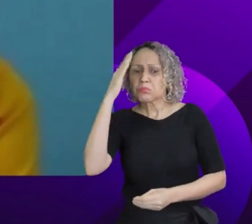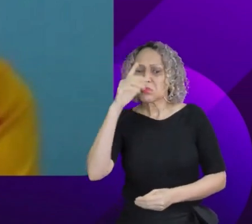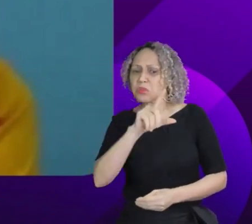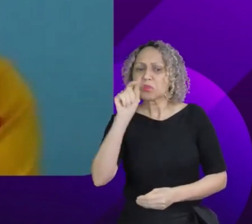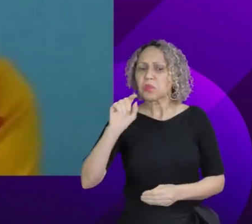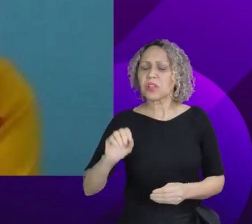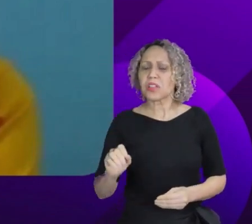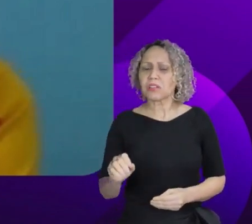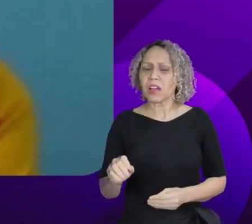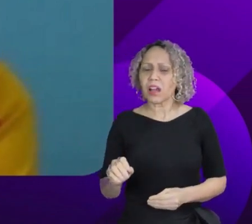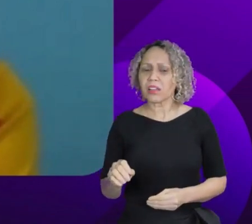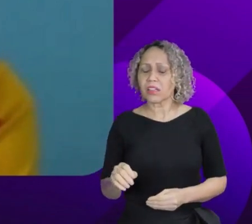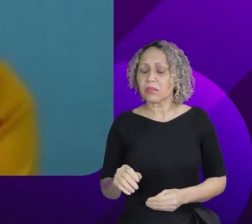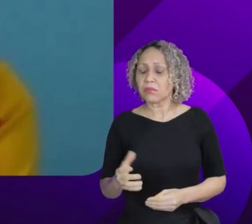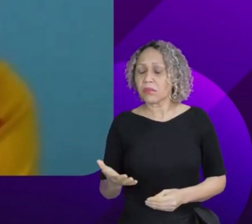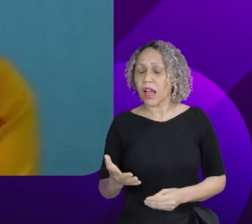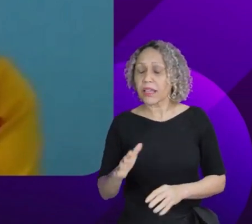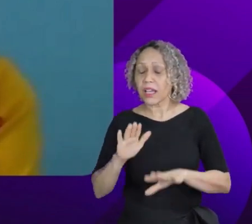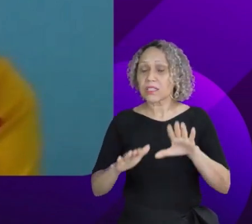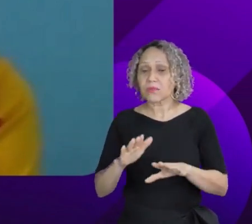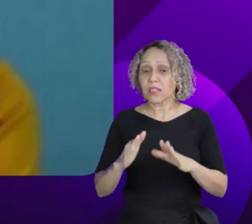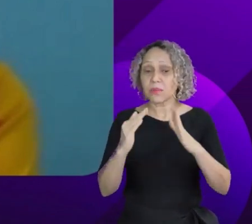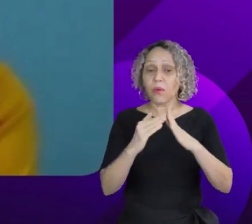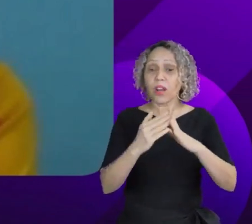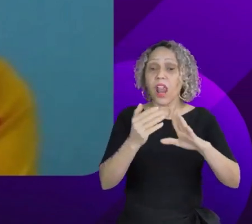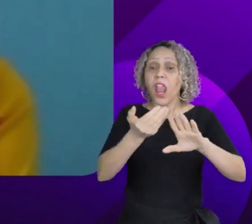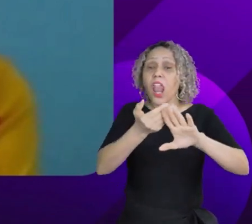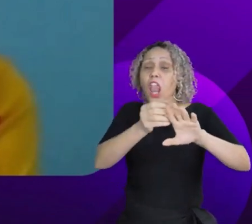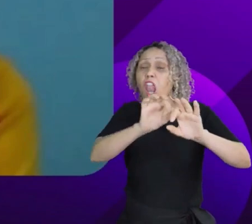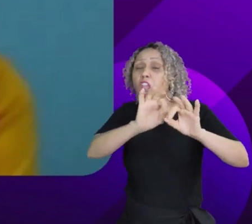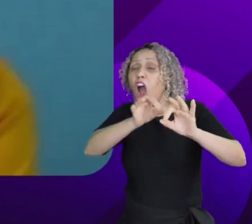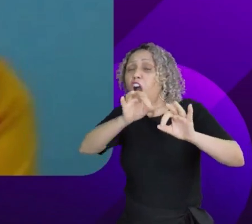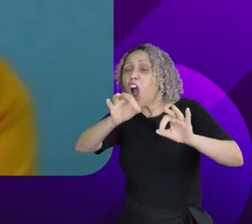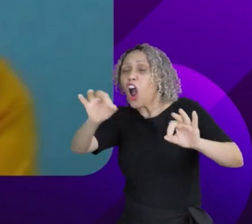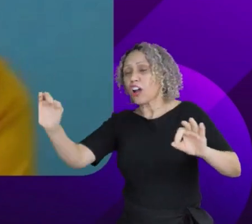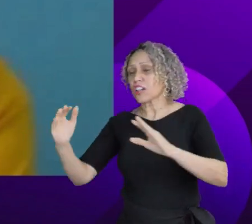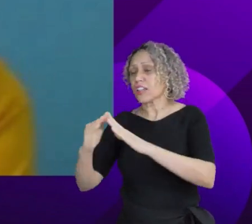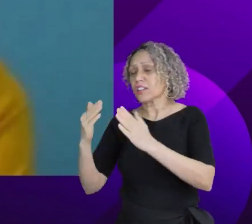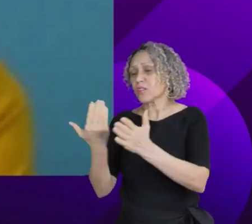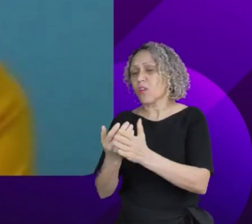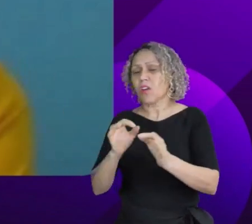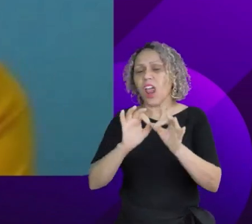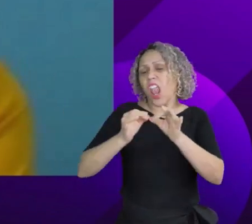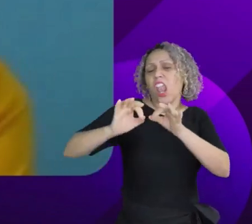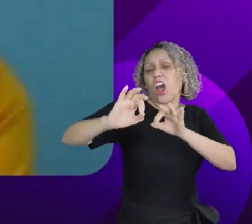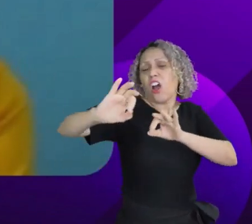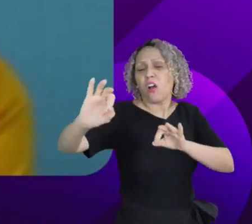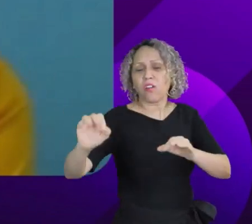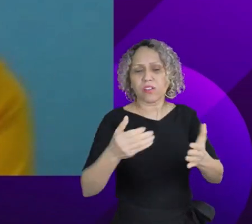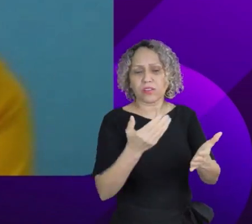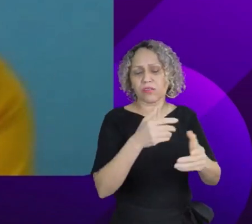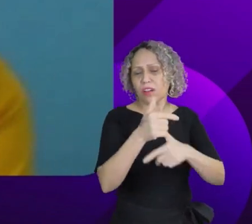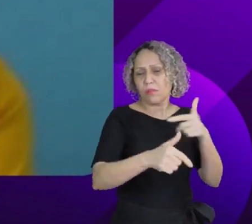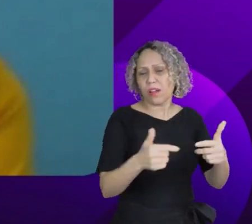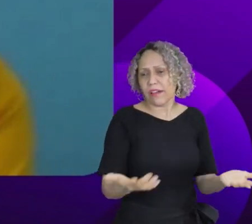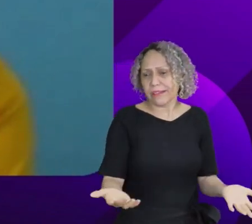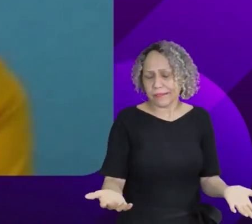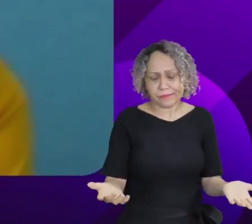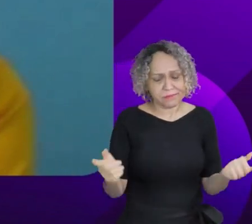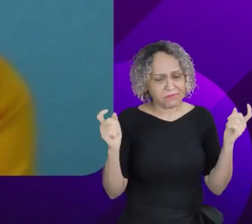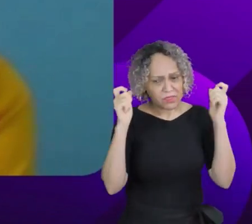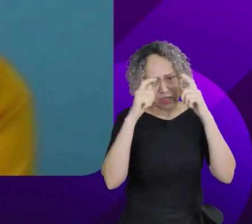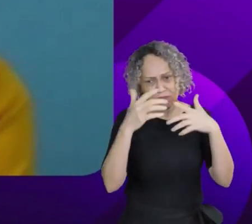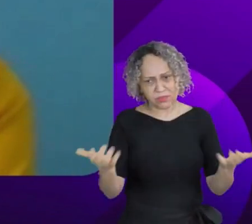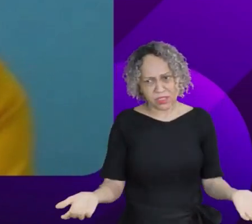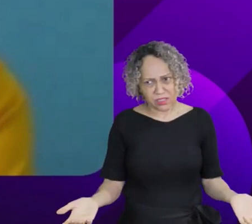revejam as suas pautas, suas estratégias políticas, né, as suas campanhas, e coloquem essa pauta, que é uma pauta de extrema necessidade, que é